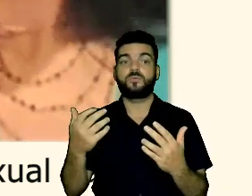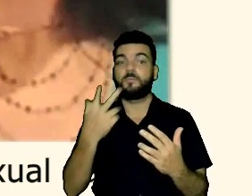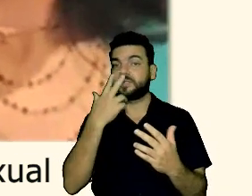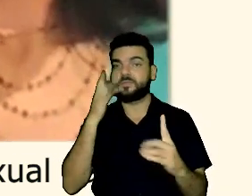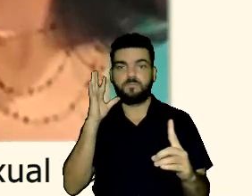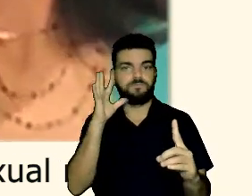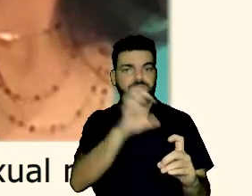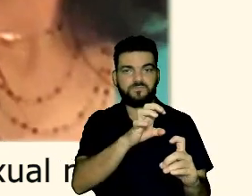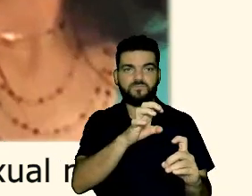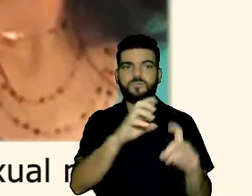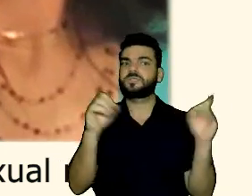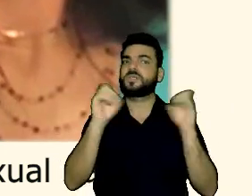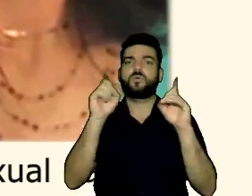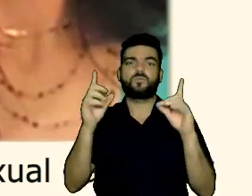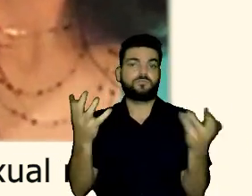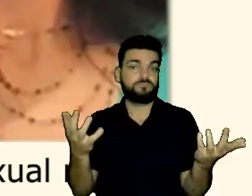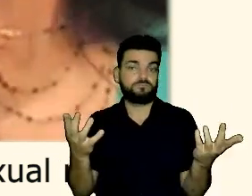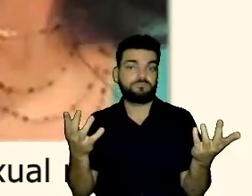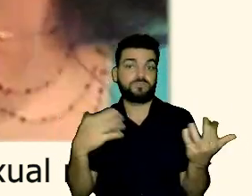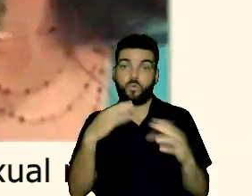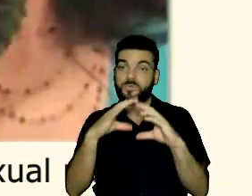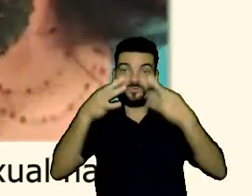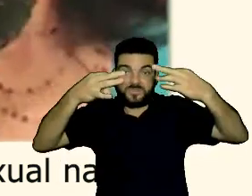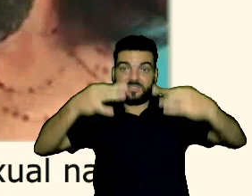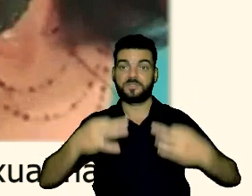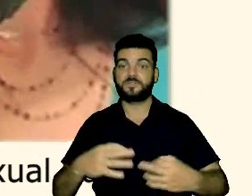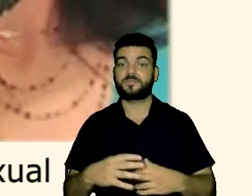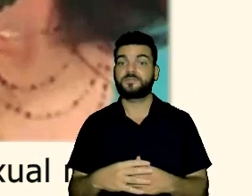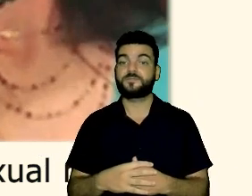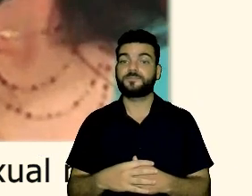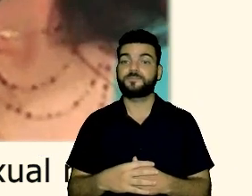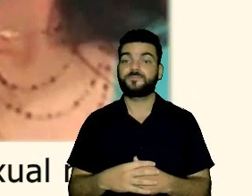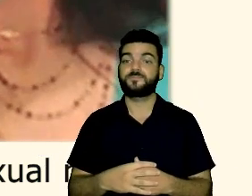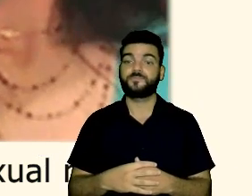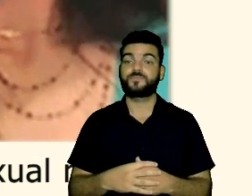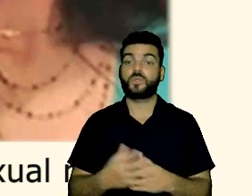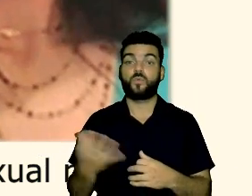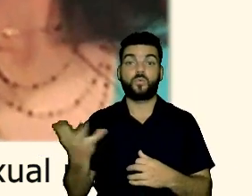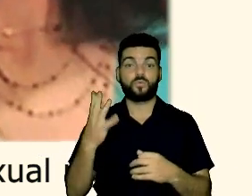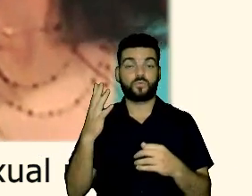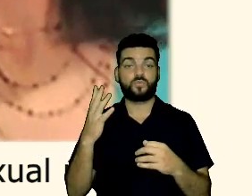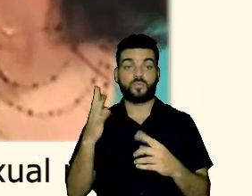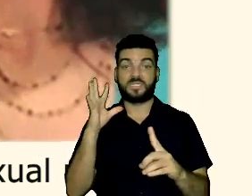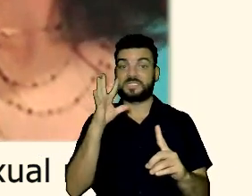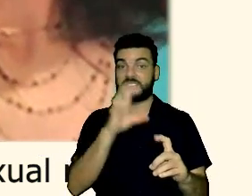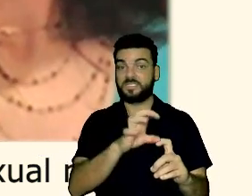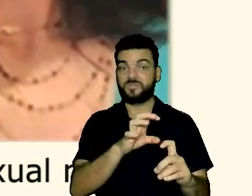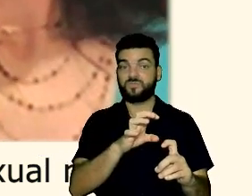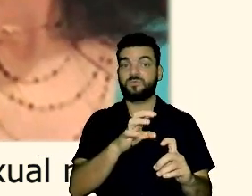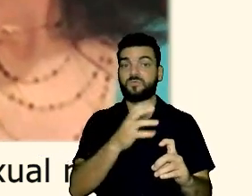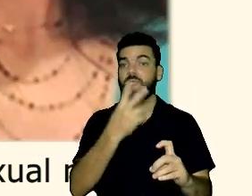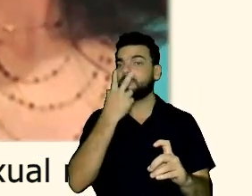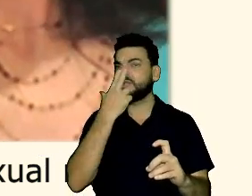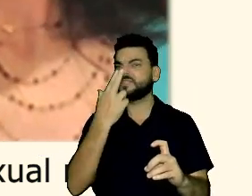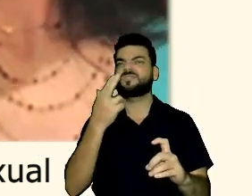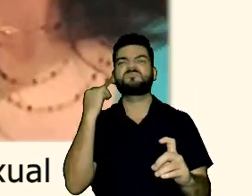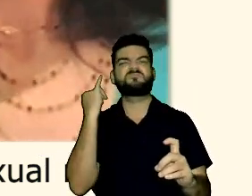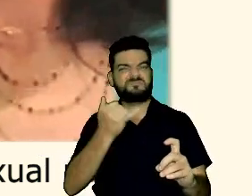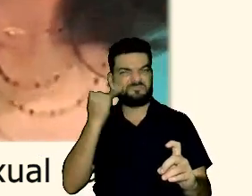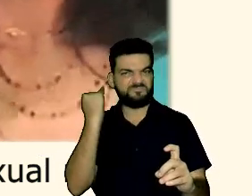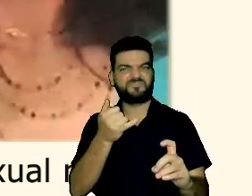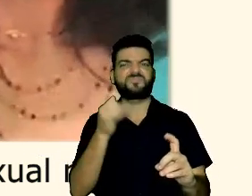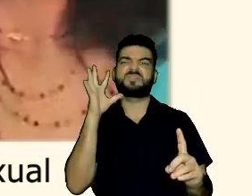comunica melhor, menos chances de conflitos nós temos em nossas vidas. Então, o assédio é